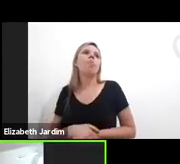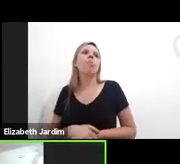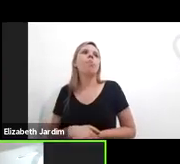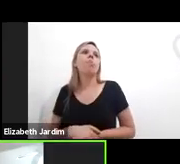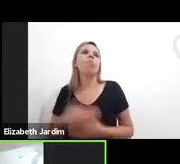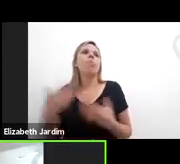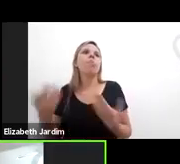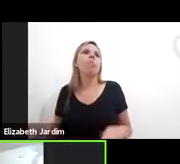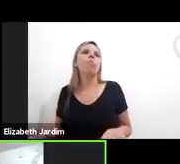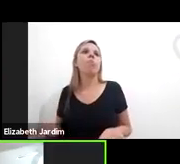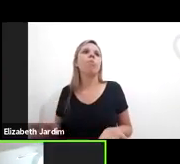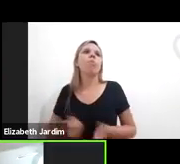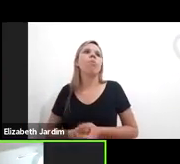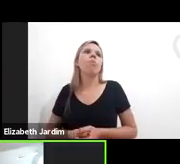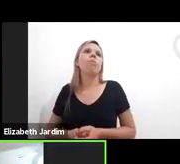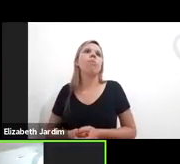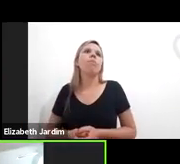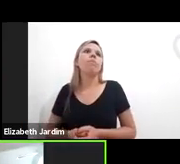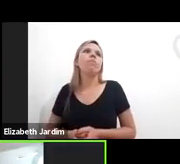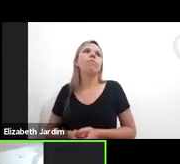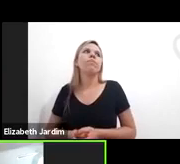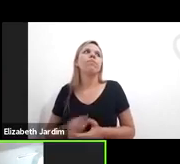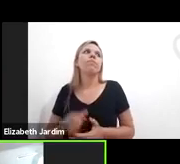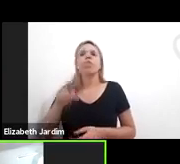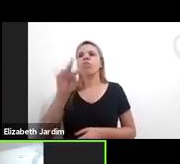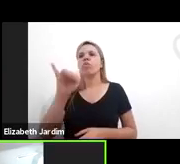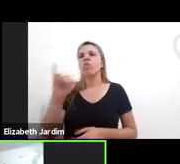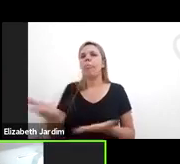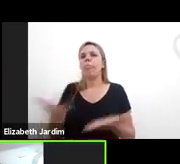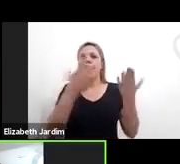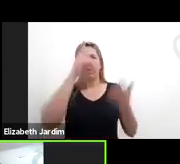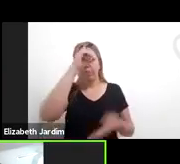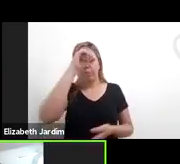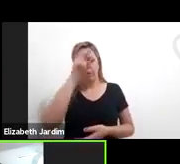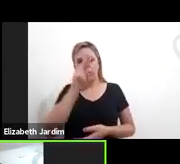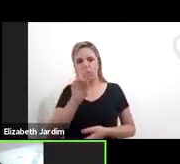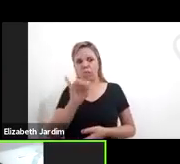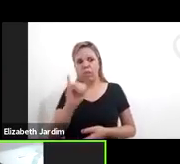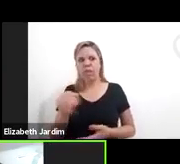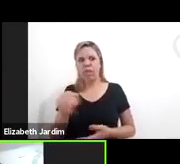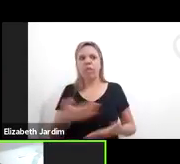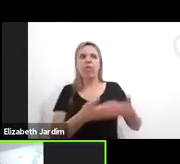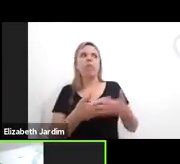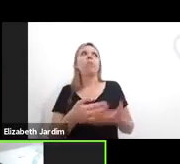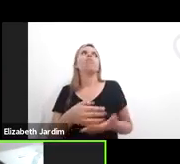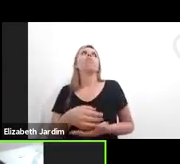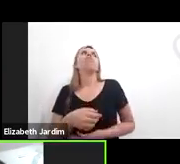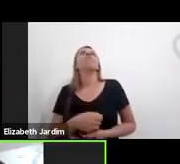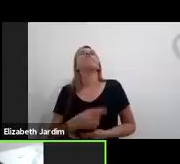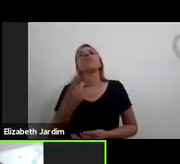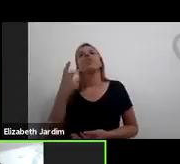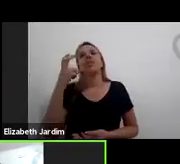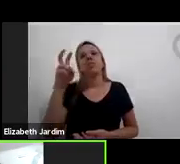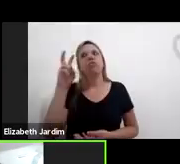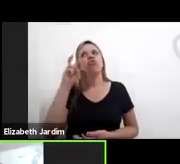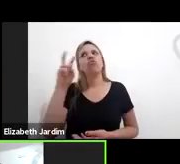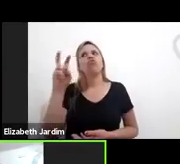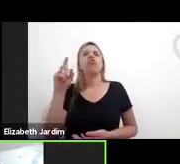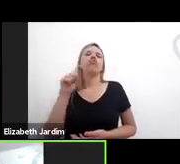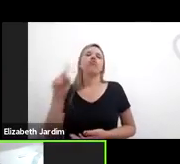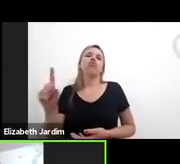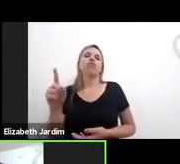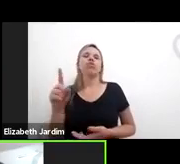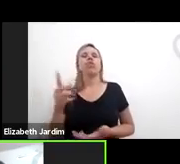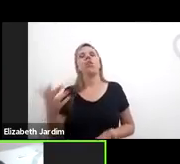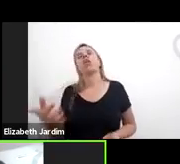aí ele foi para UTI. Levei ele para o hospital, ele foi para UTI. Ficou mais 5 dias na UTI, e